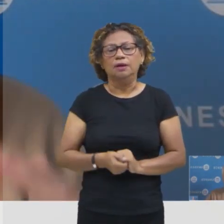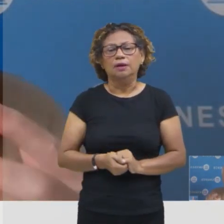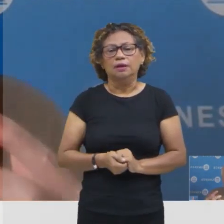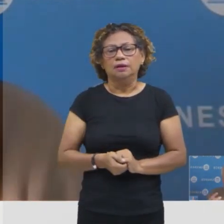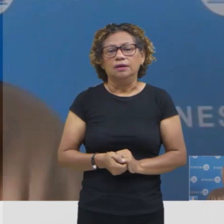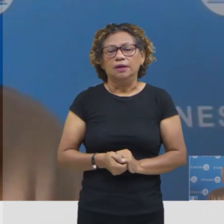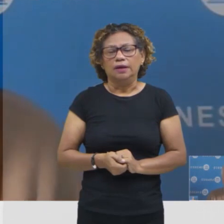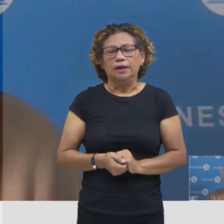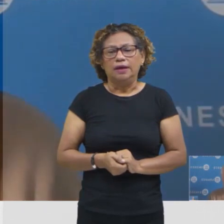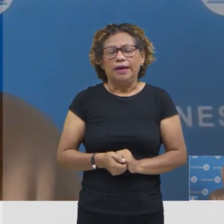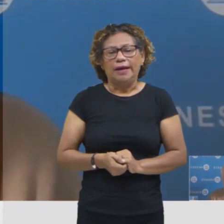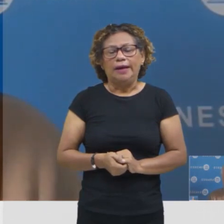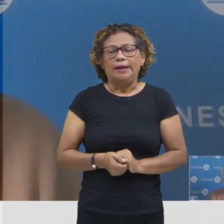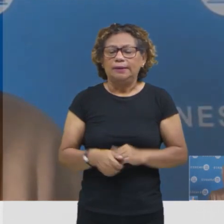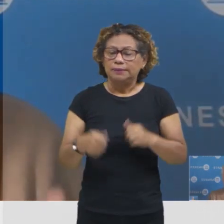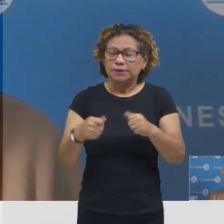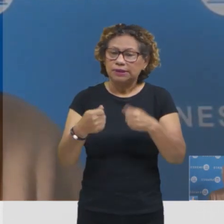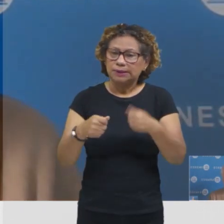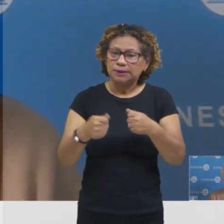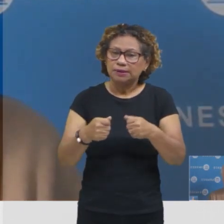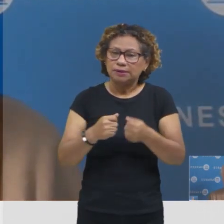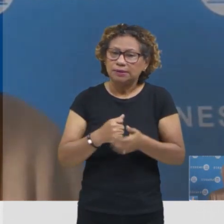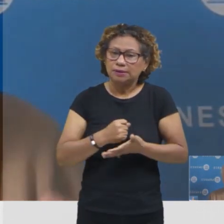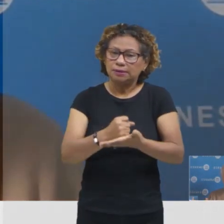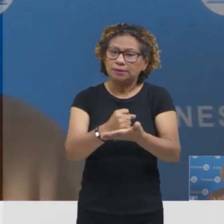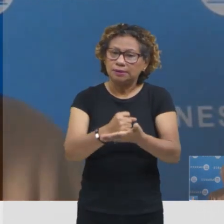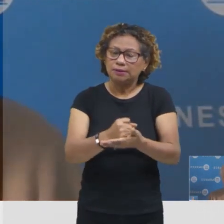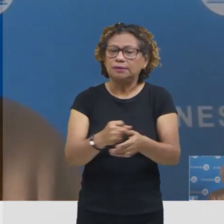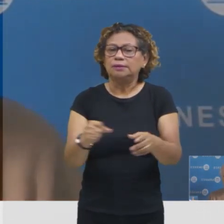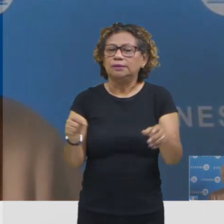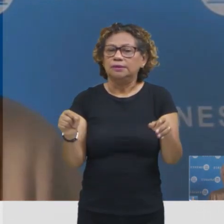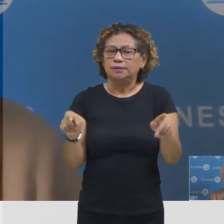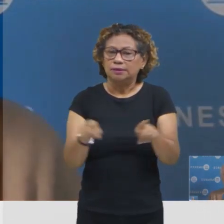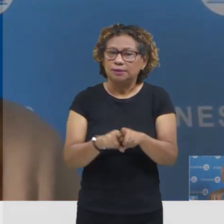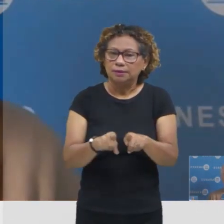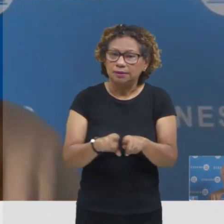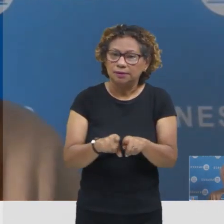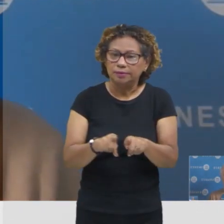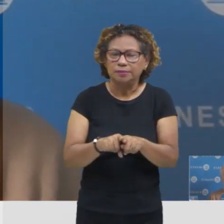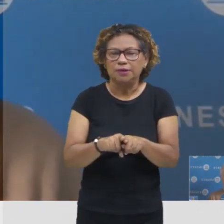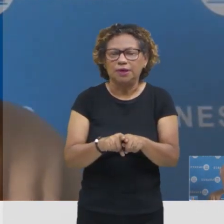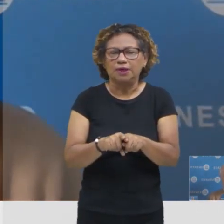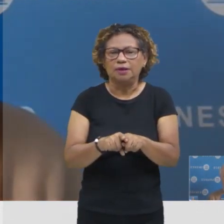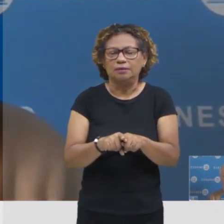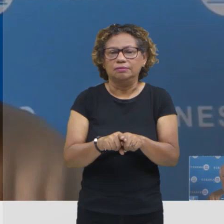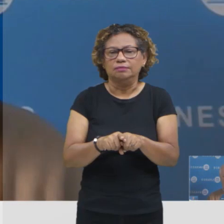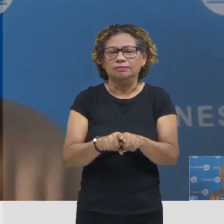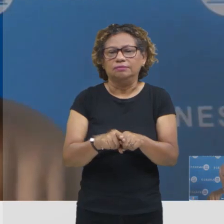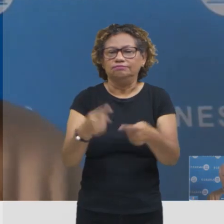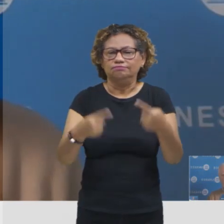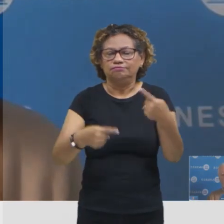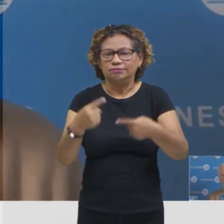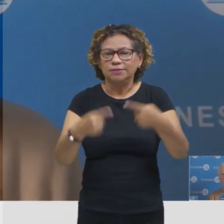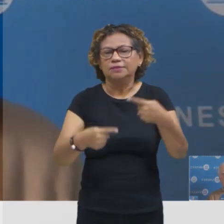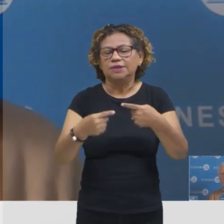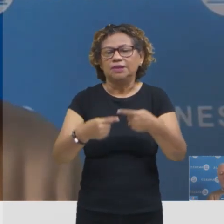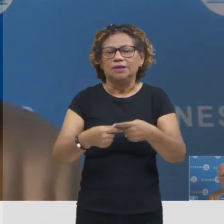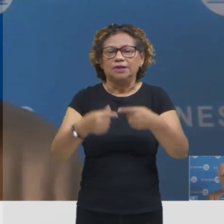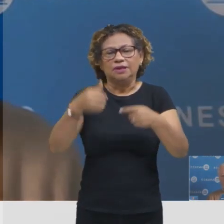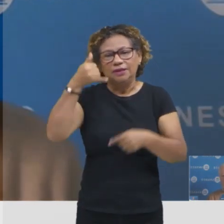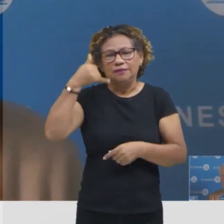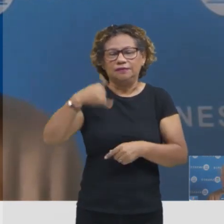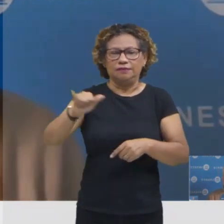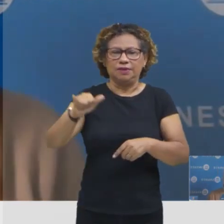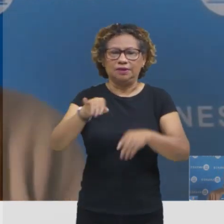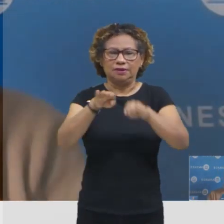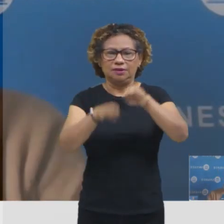pública serve para alguma coisa, ela deve servir justamente para um combate às desigualdades, e temos de ter muito